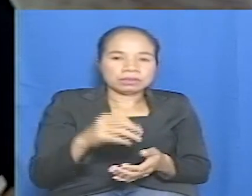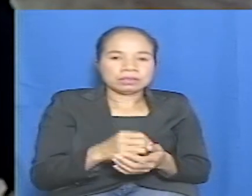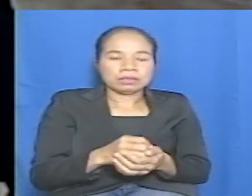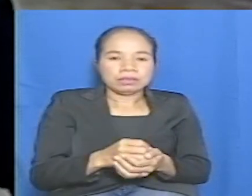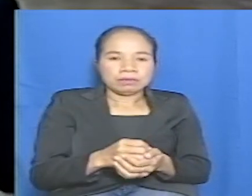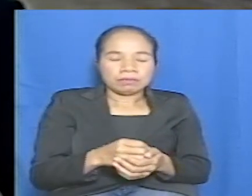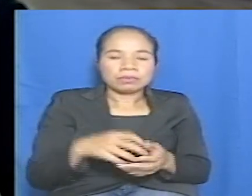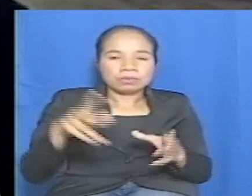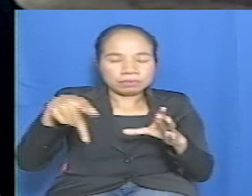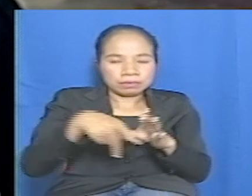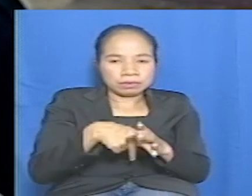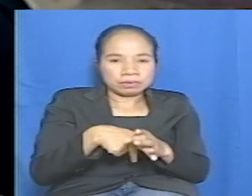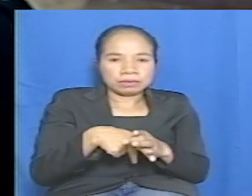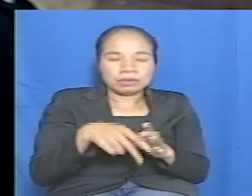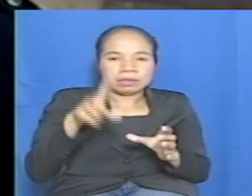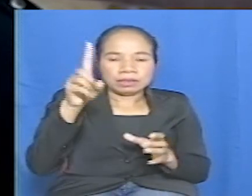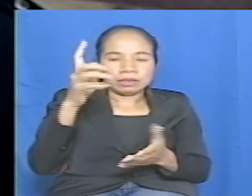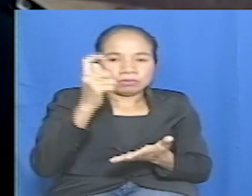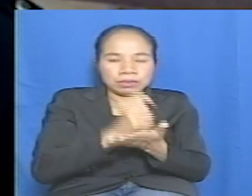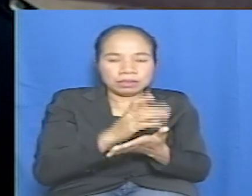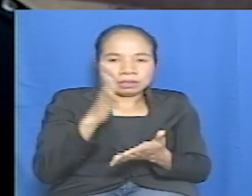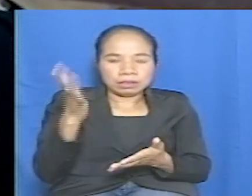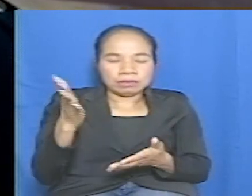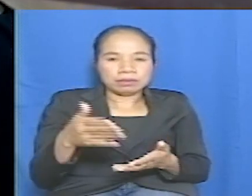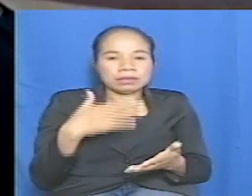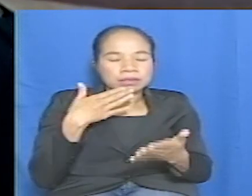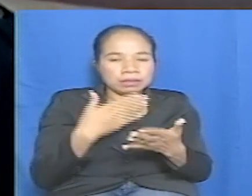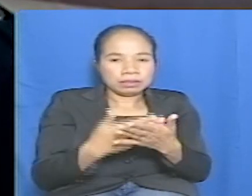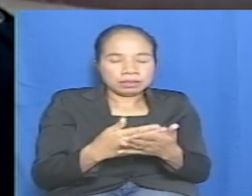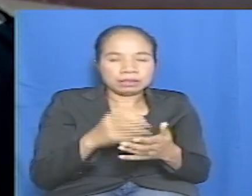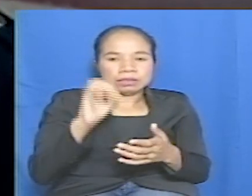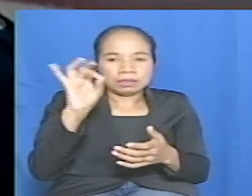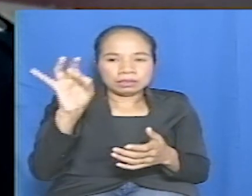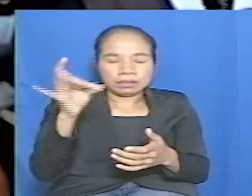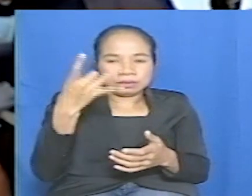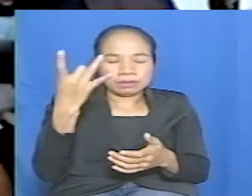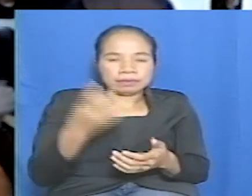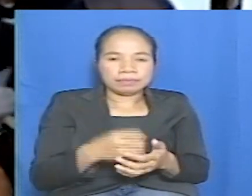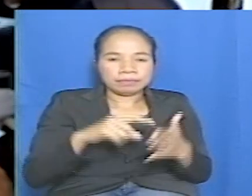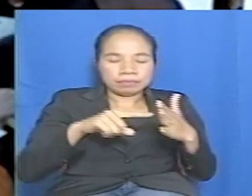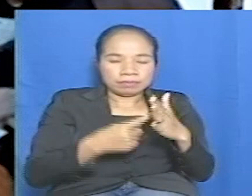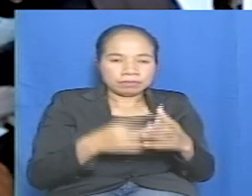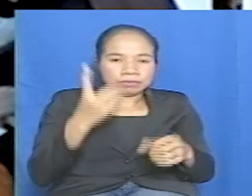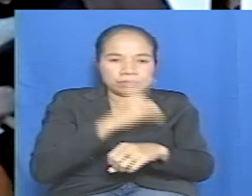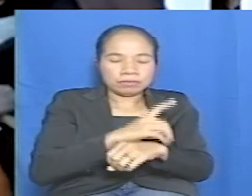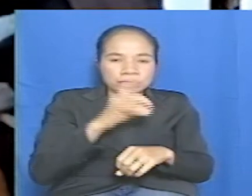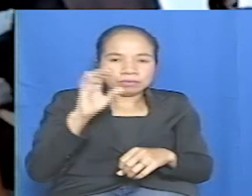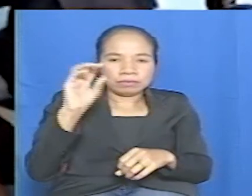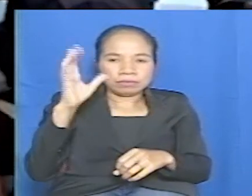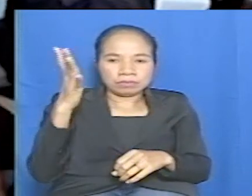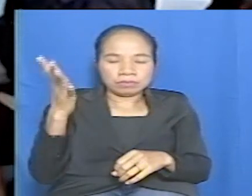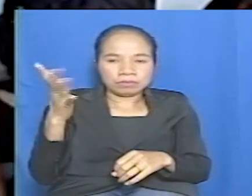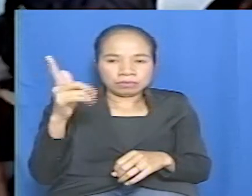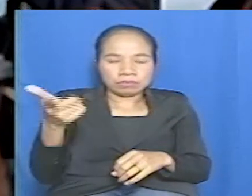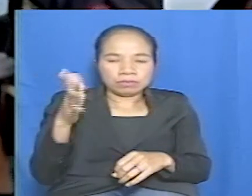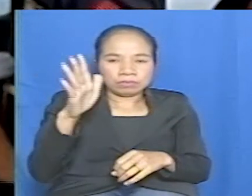caso ativo Rihungida Lima Nulo, no recuperado Sanulo Racing Walu. A huhu si lorong Ronulu Racing Lima to o